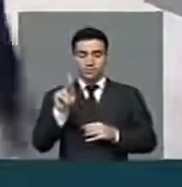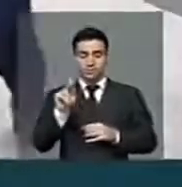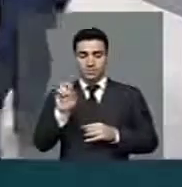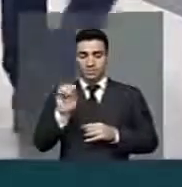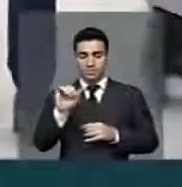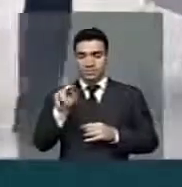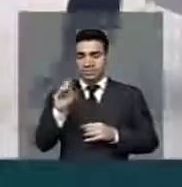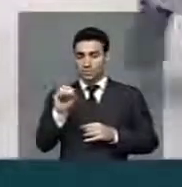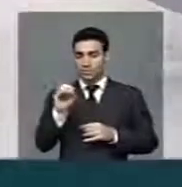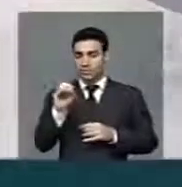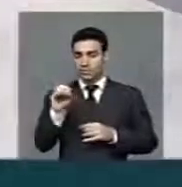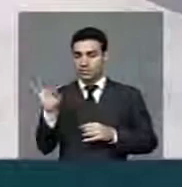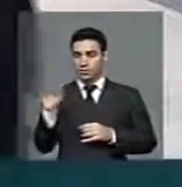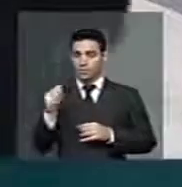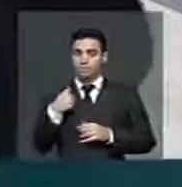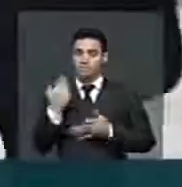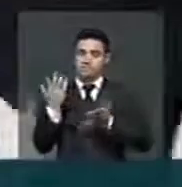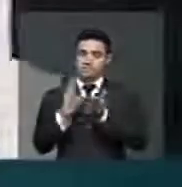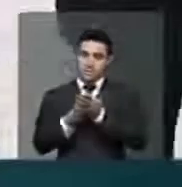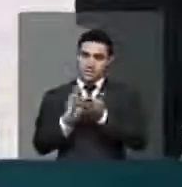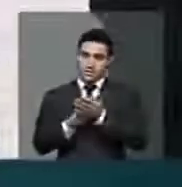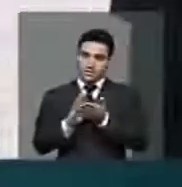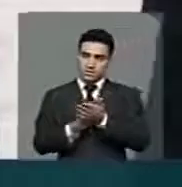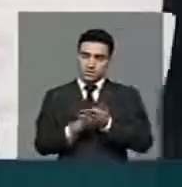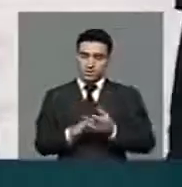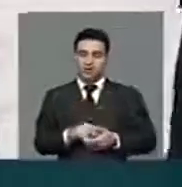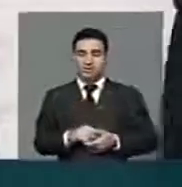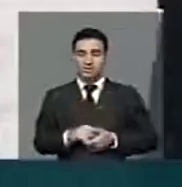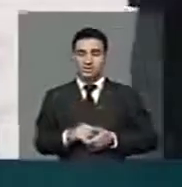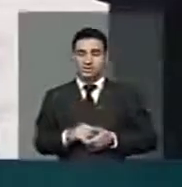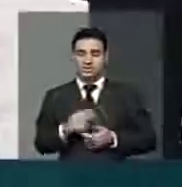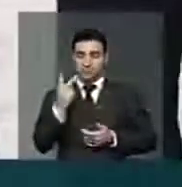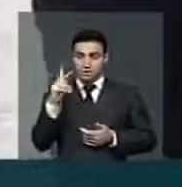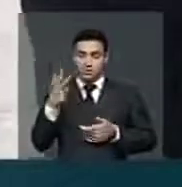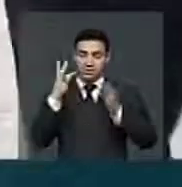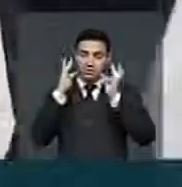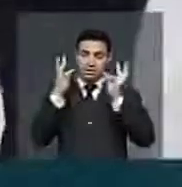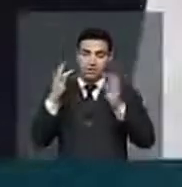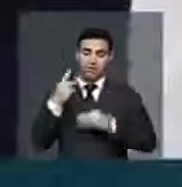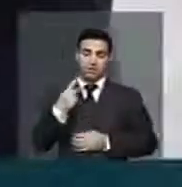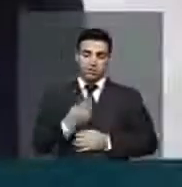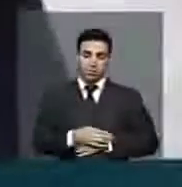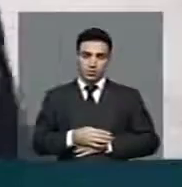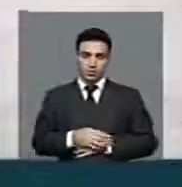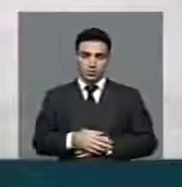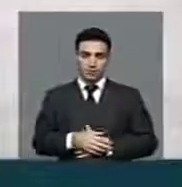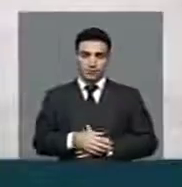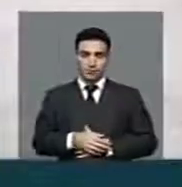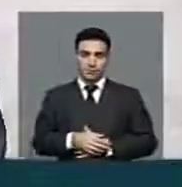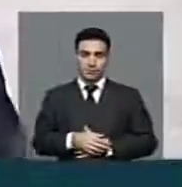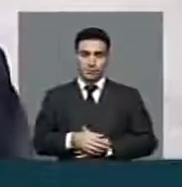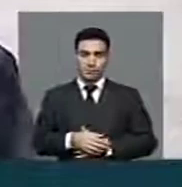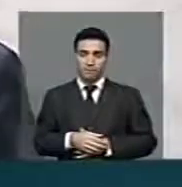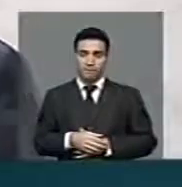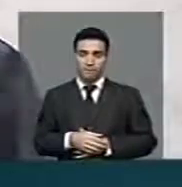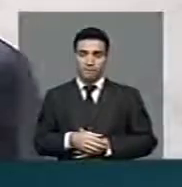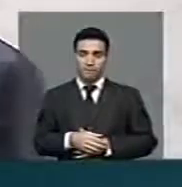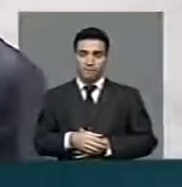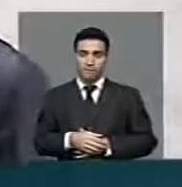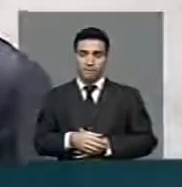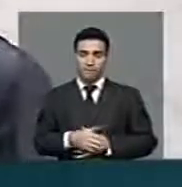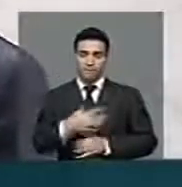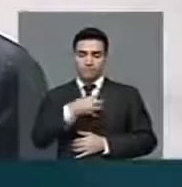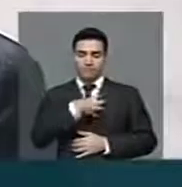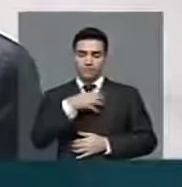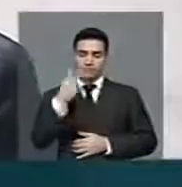lhe parabenizamos pelo seu testemunho, pelo seu